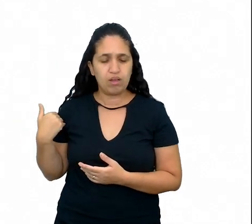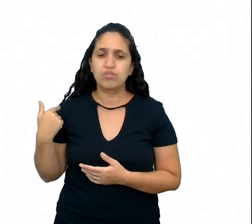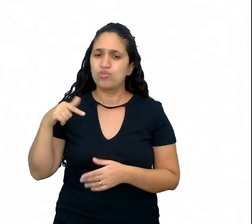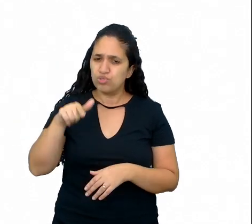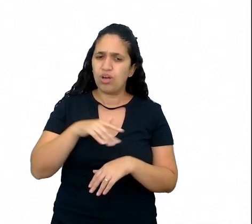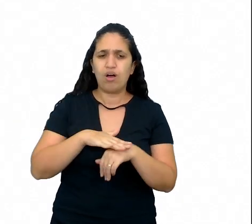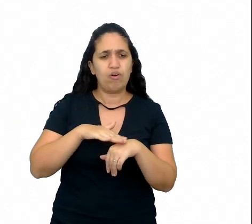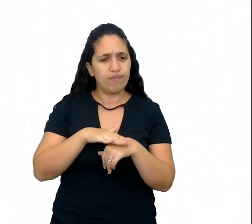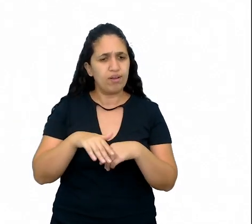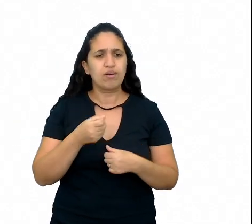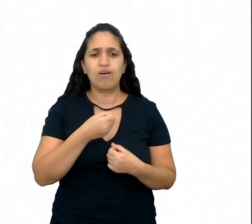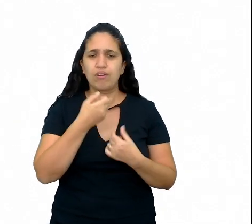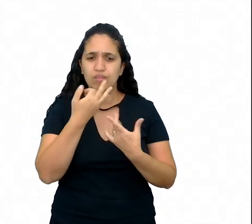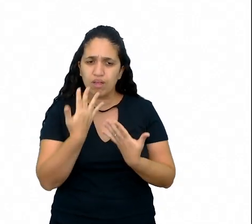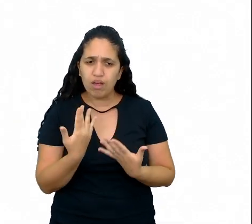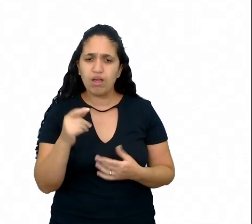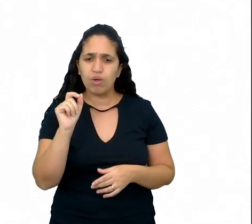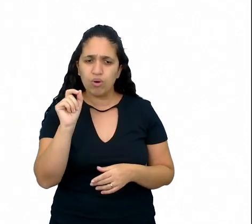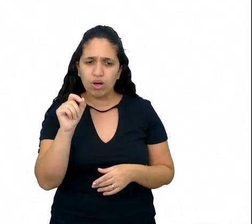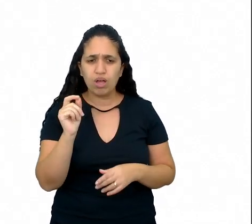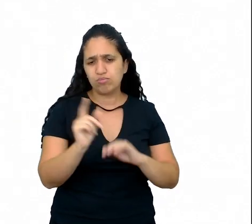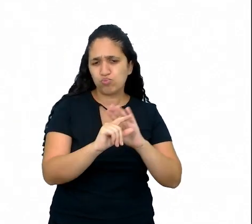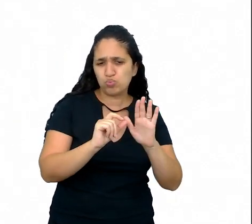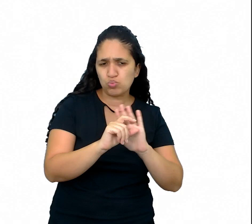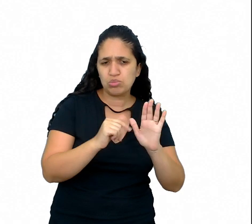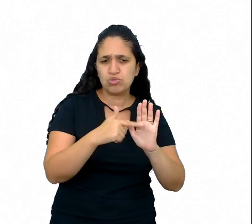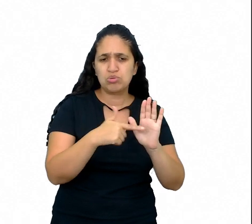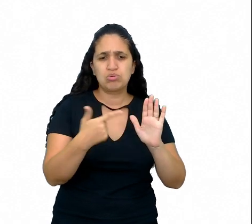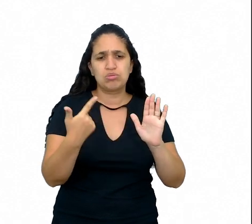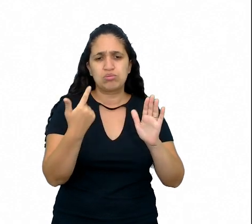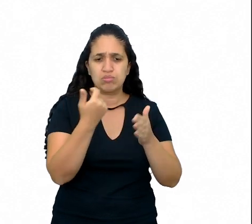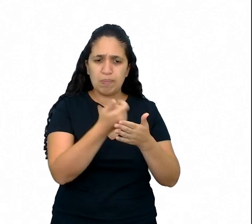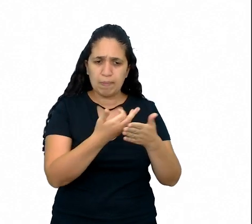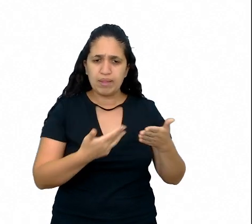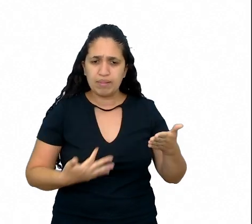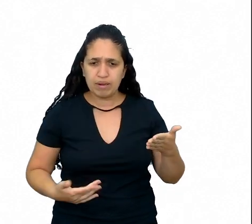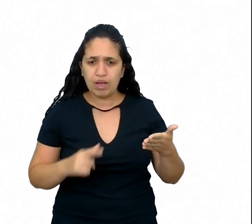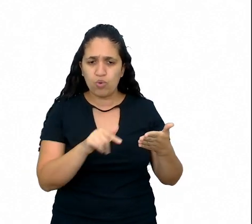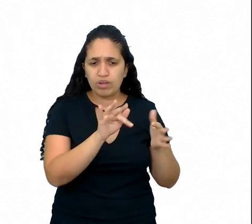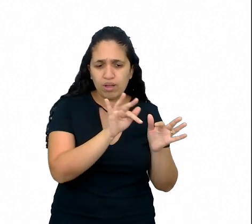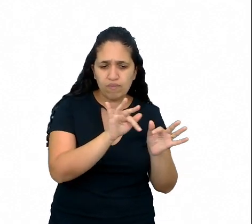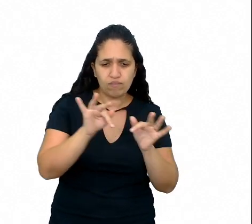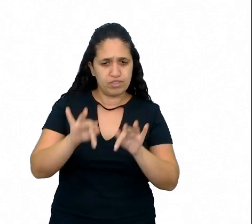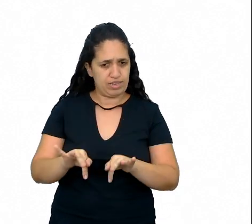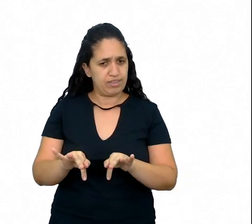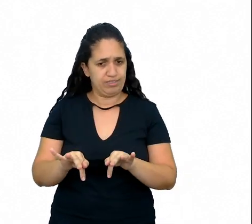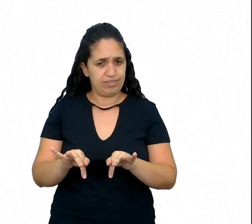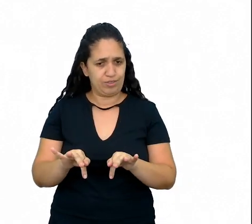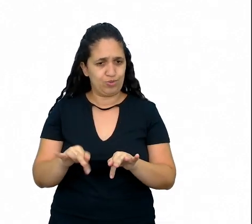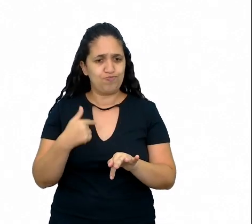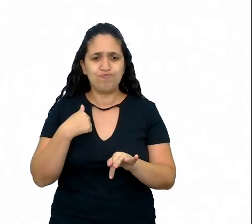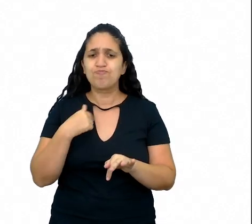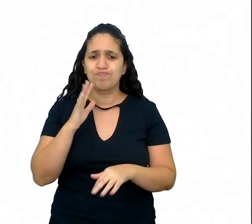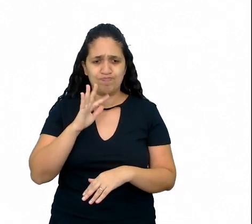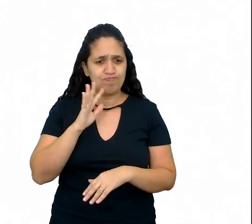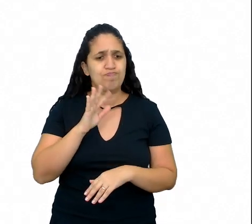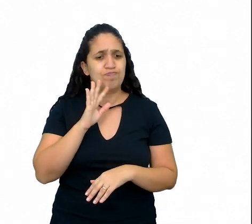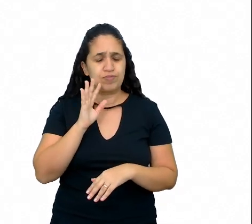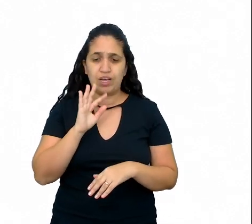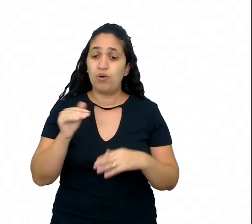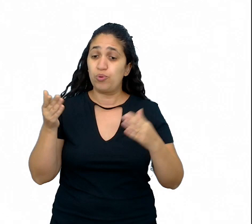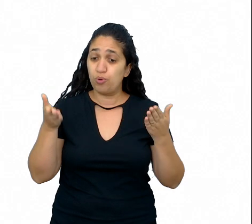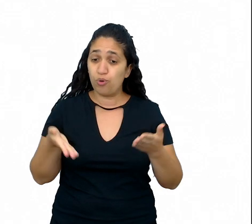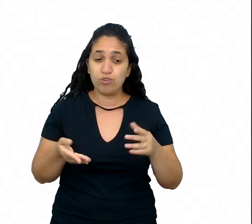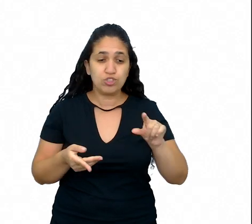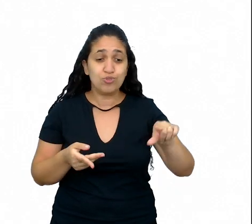com vocês, né, de um trecho ali do material falando sobre o finalizando, que eu acho bem bacana. E o de hoje, eu